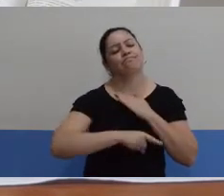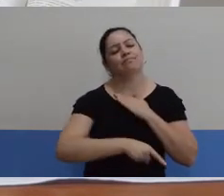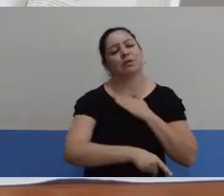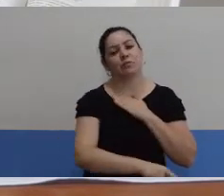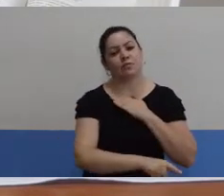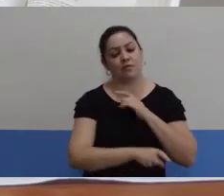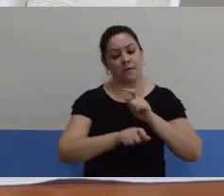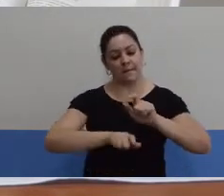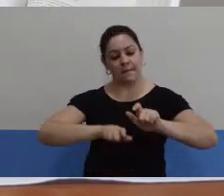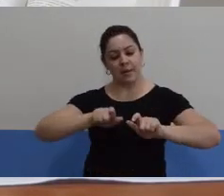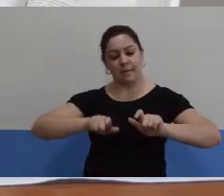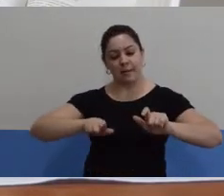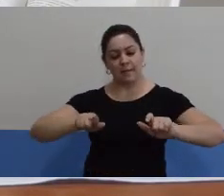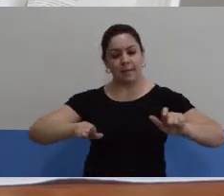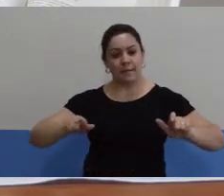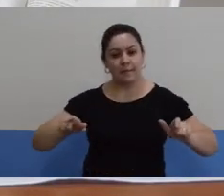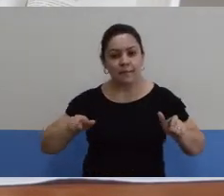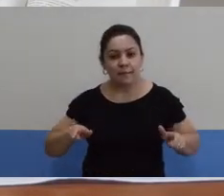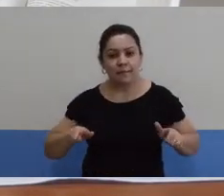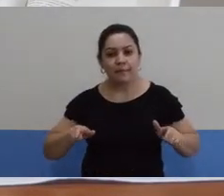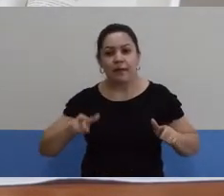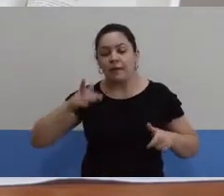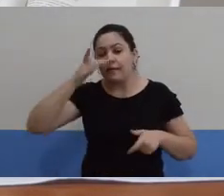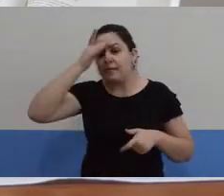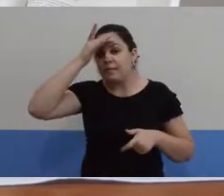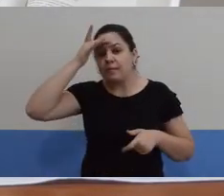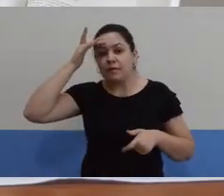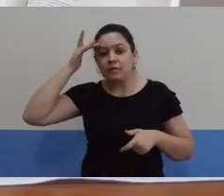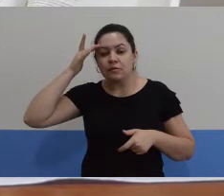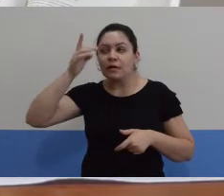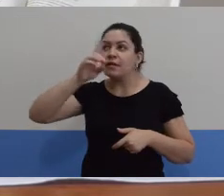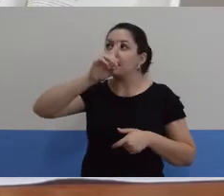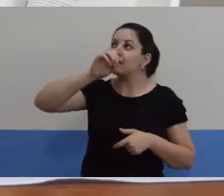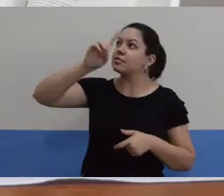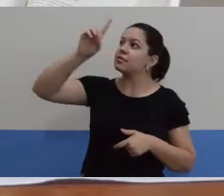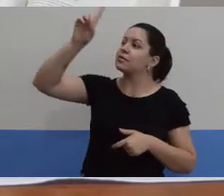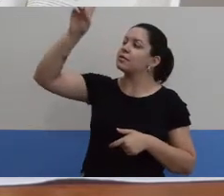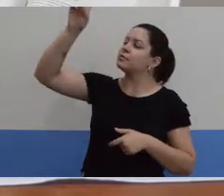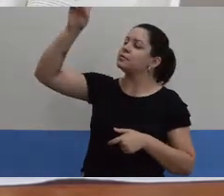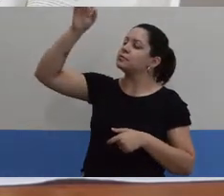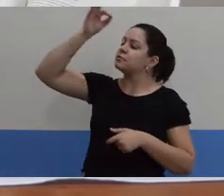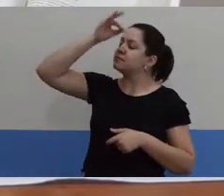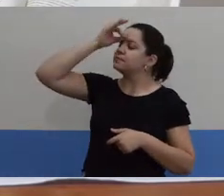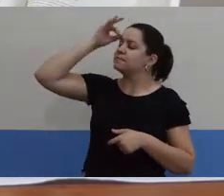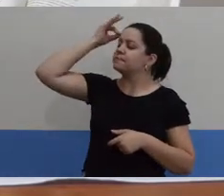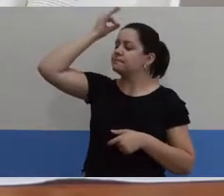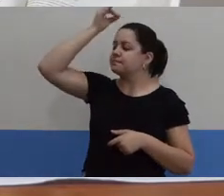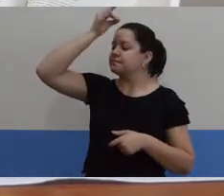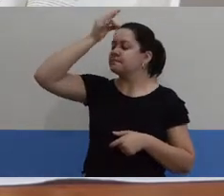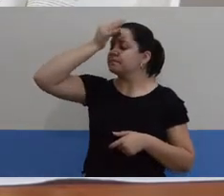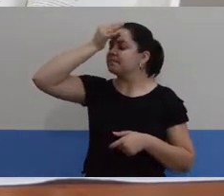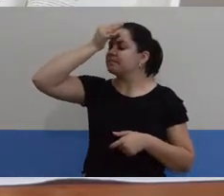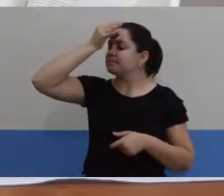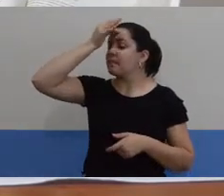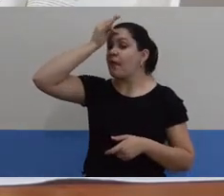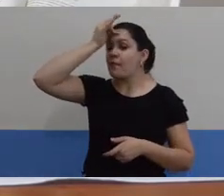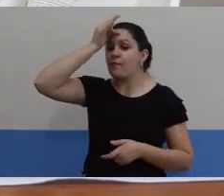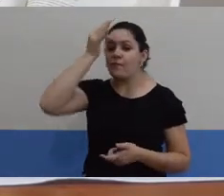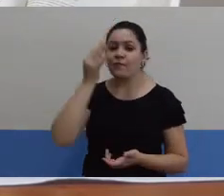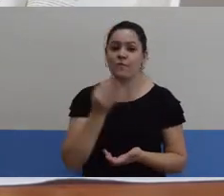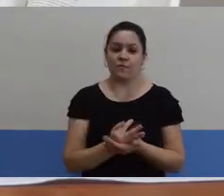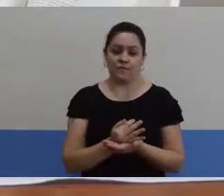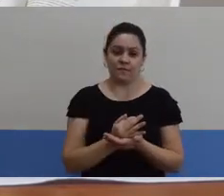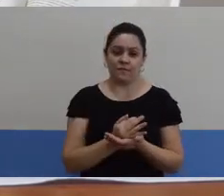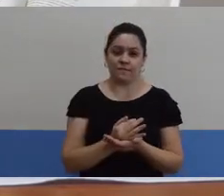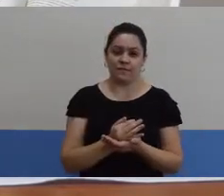pessoas e de pessoas à luz da escuta de Deus, à luz da fé. Então eu faço um apelo